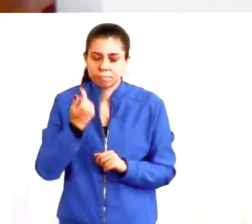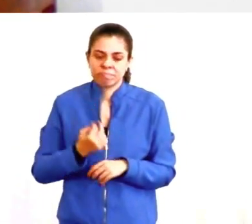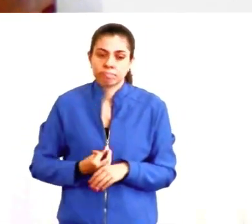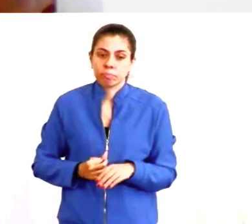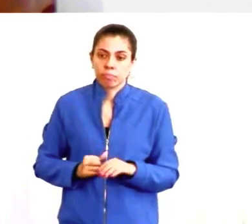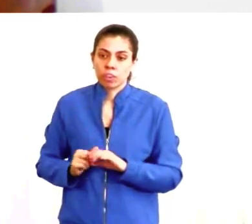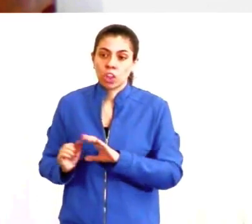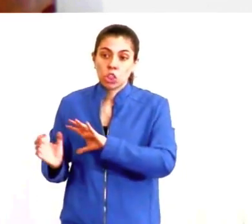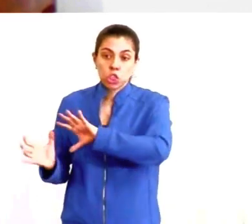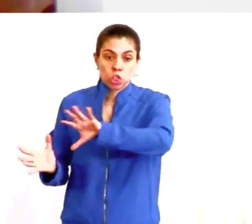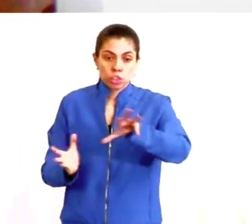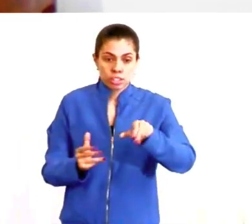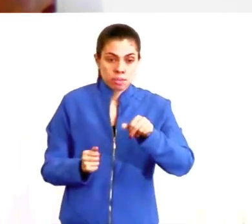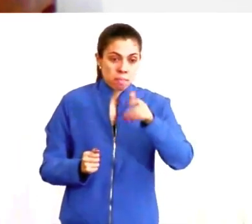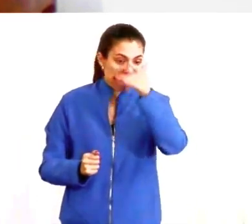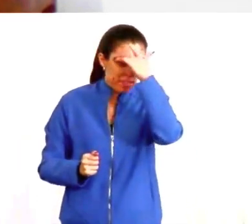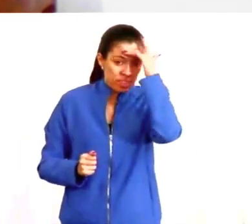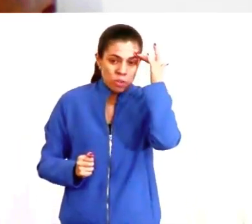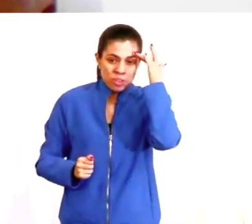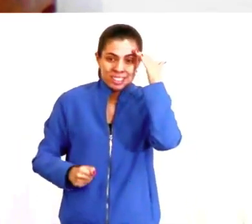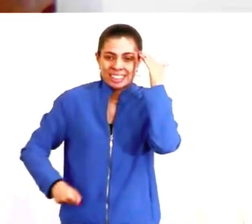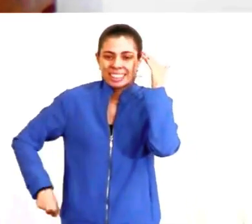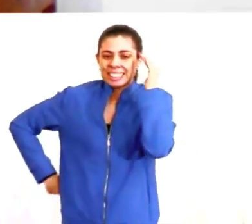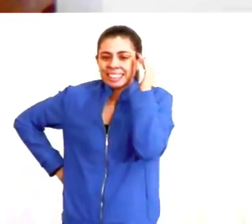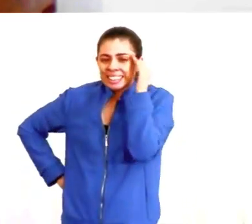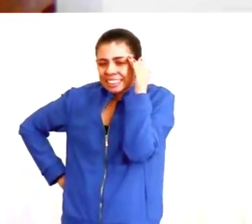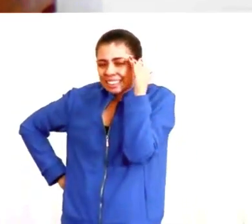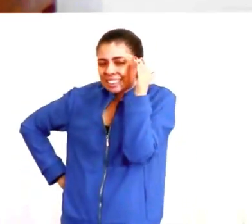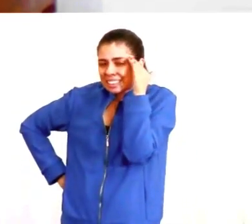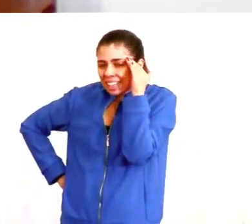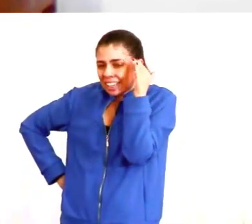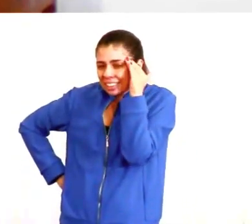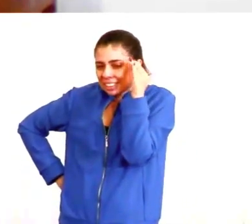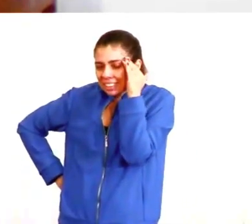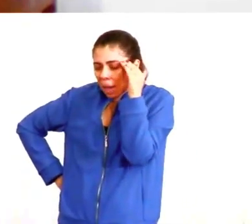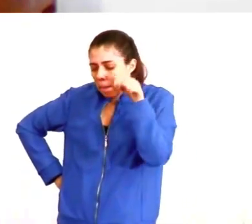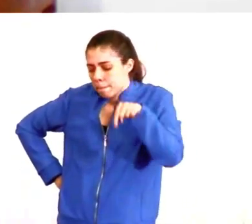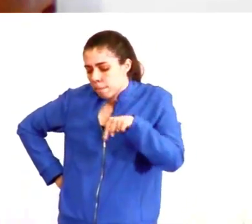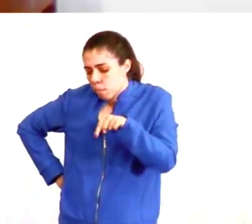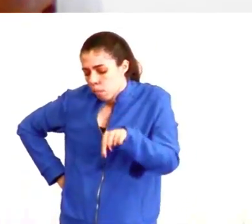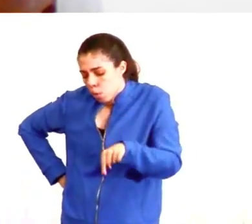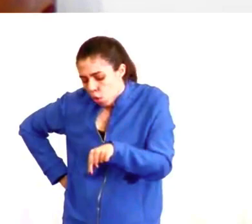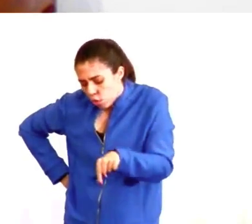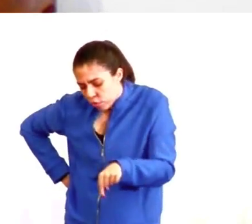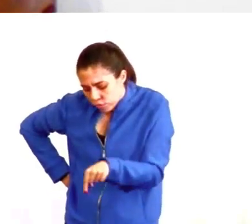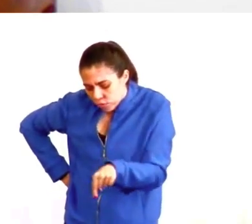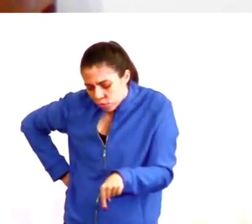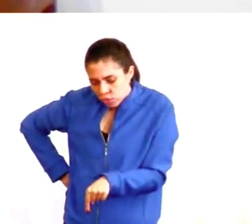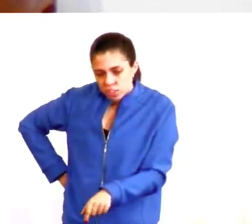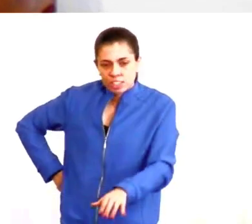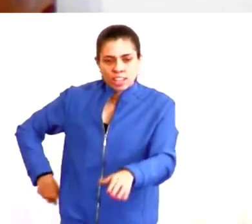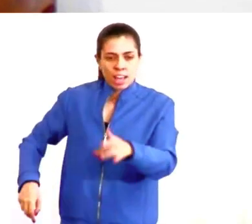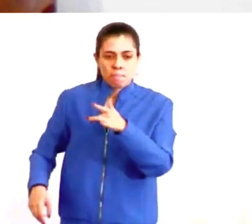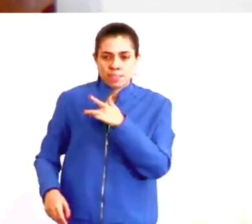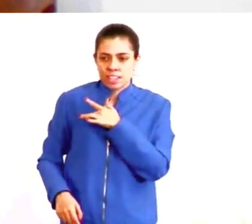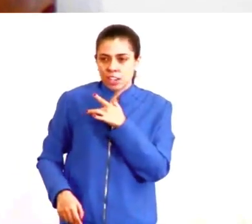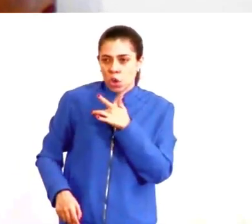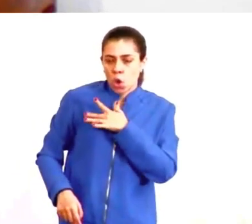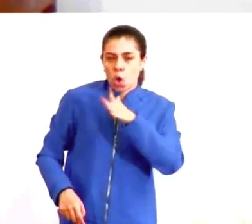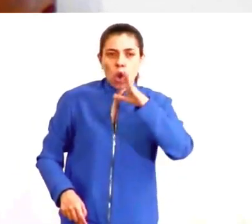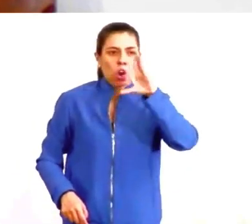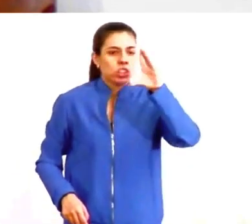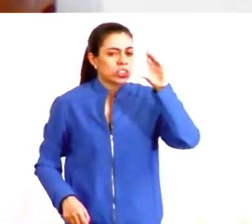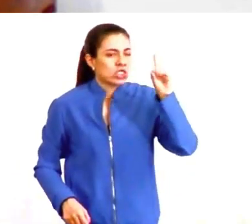suas promessas, a imensidão do seu amor, a sua misericórdia renovada manhã após manhã, aqueles